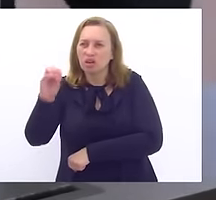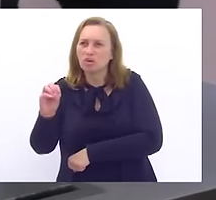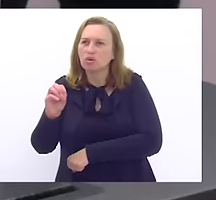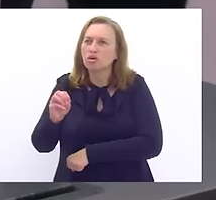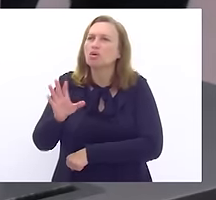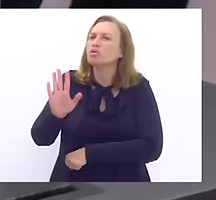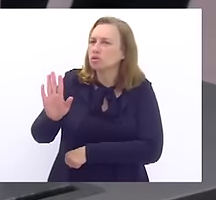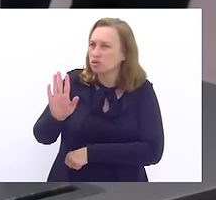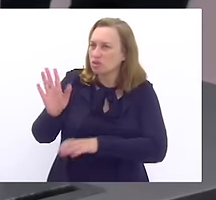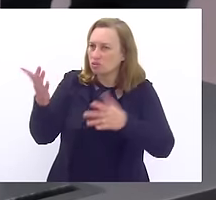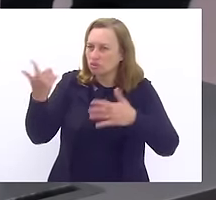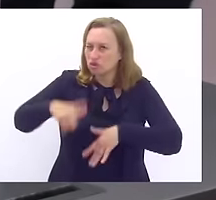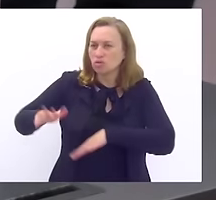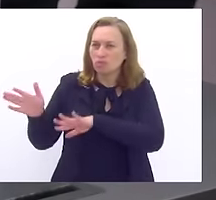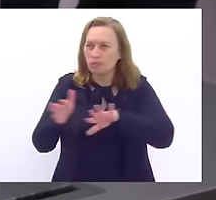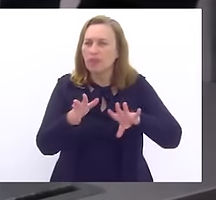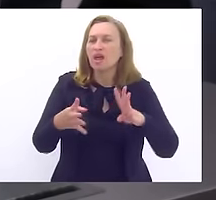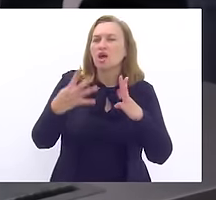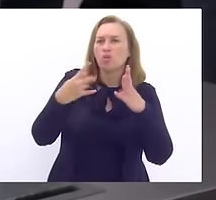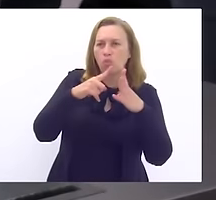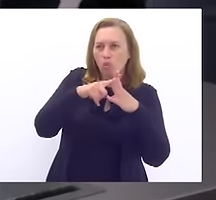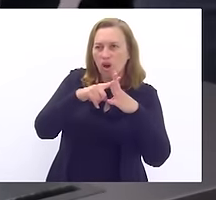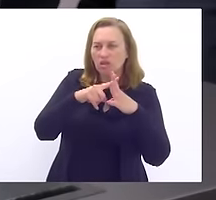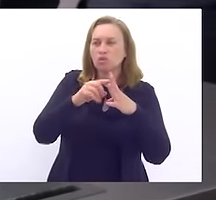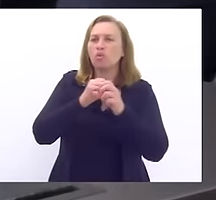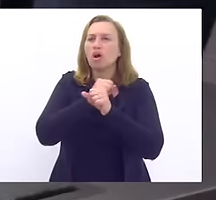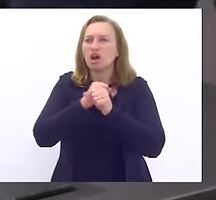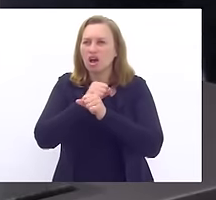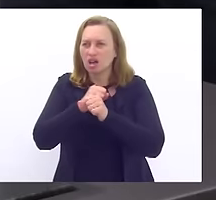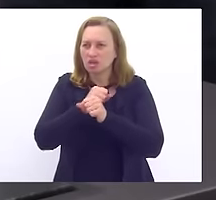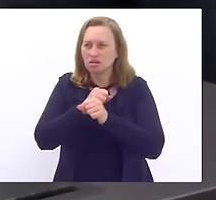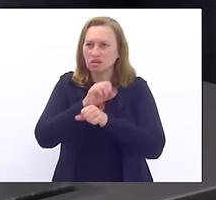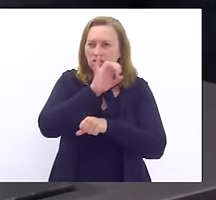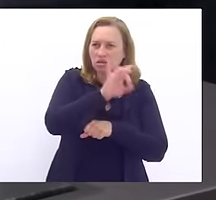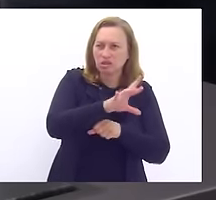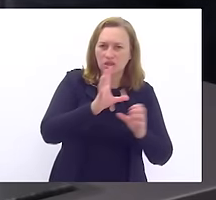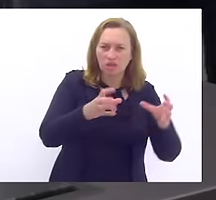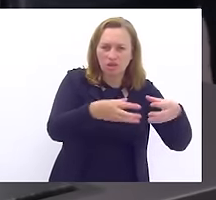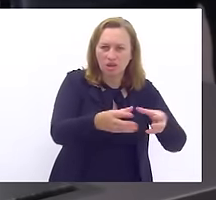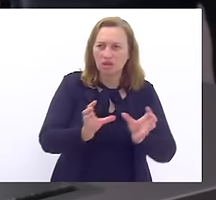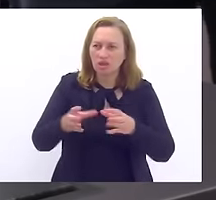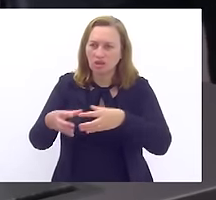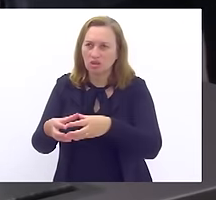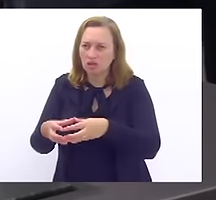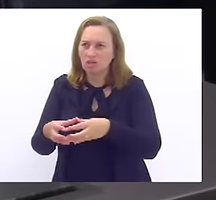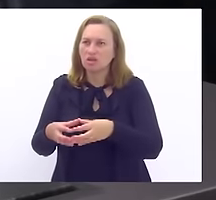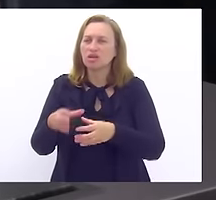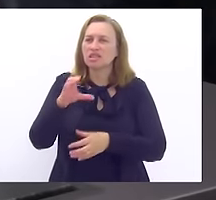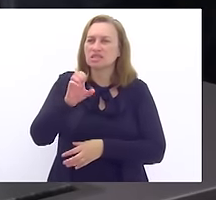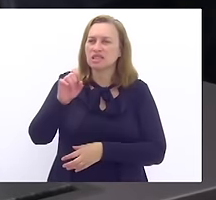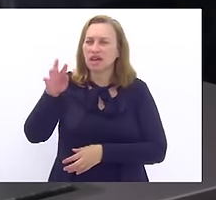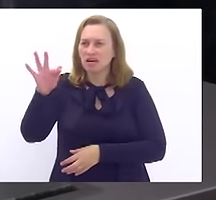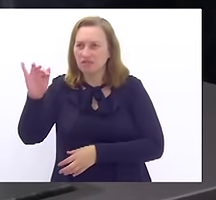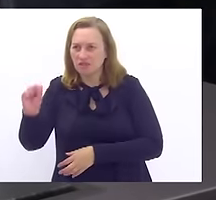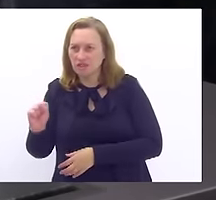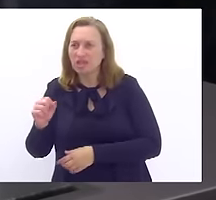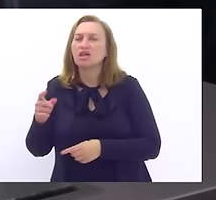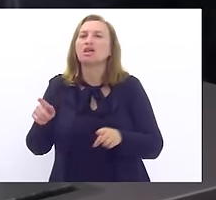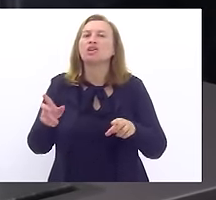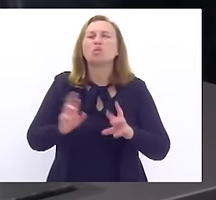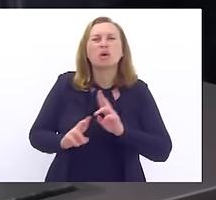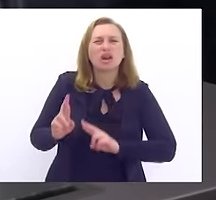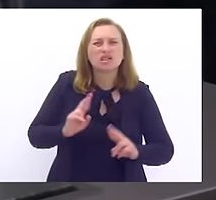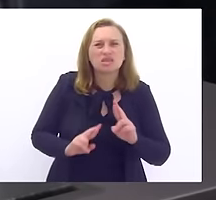perdão vamos lá 4 anos a receita dos órgãos e aí vai ser nessa informação contábil retirada do SEAP e com relação